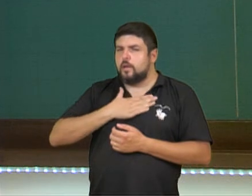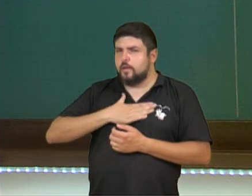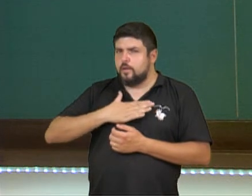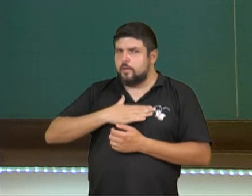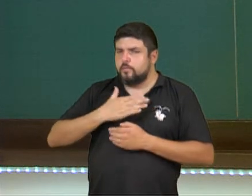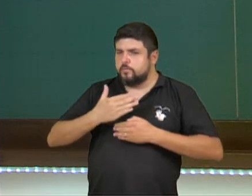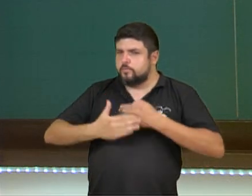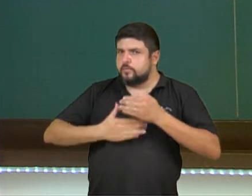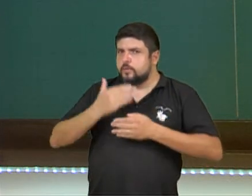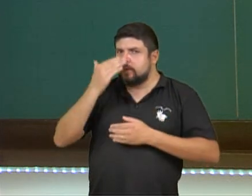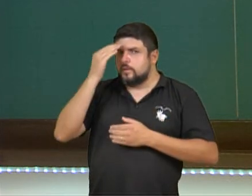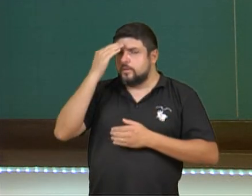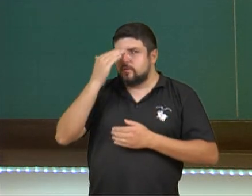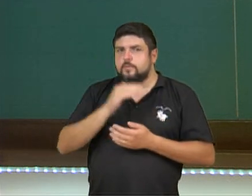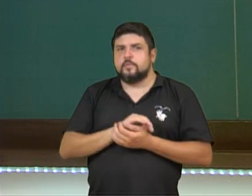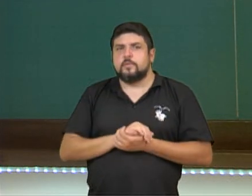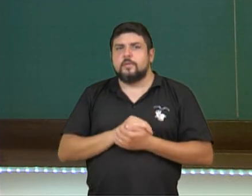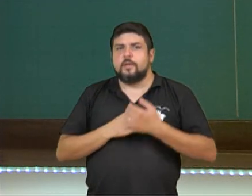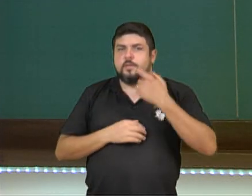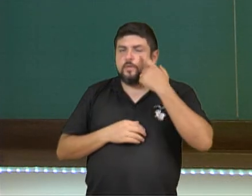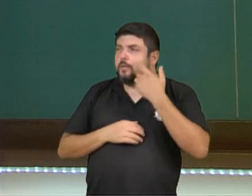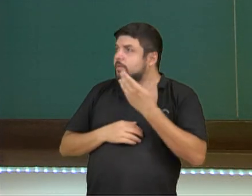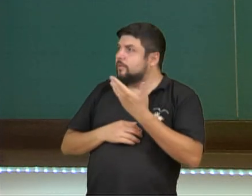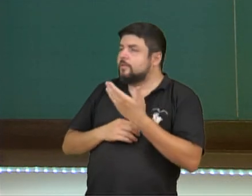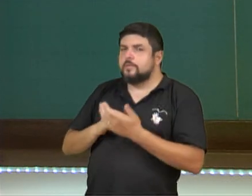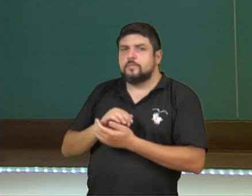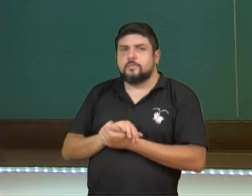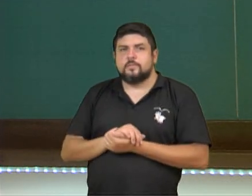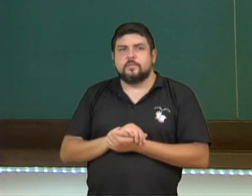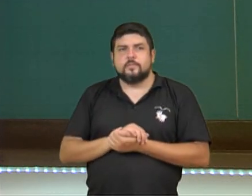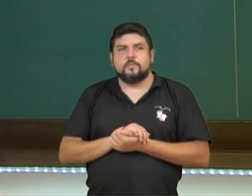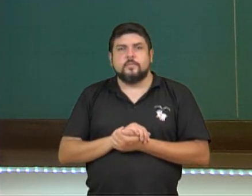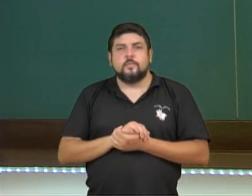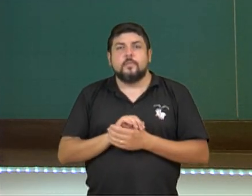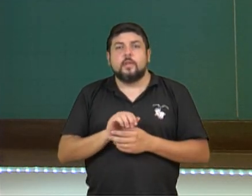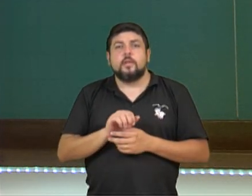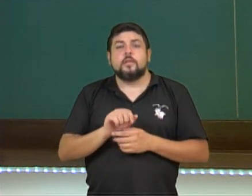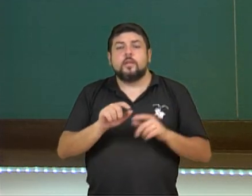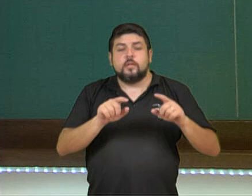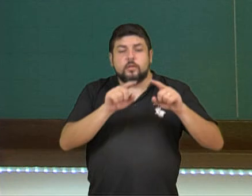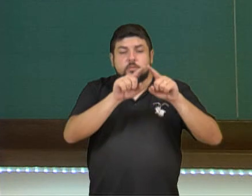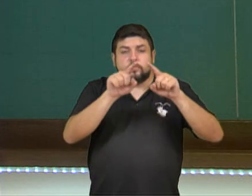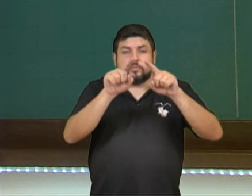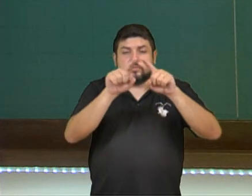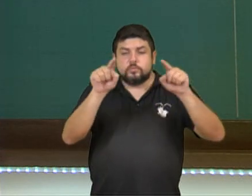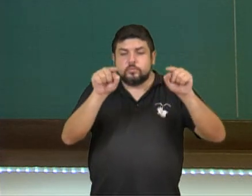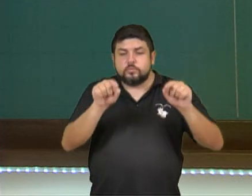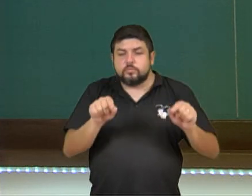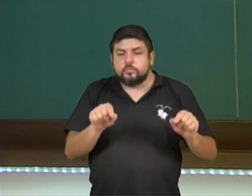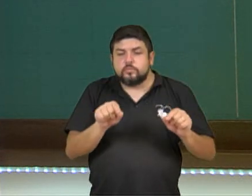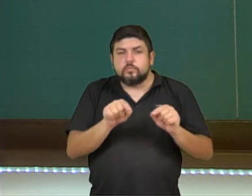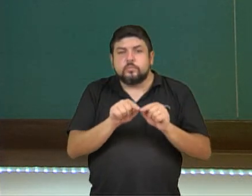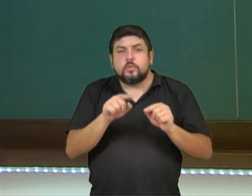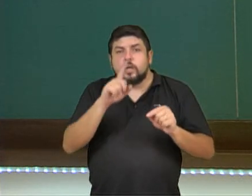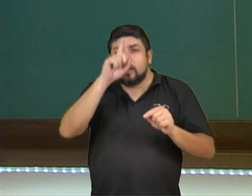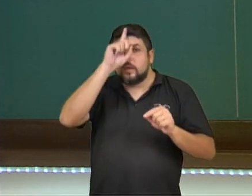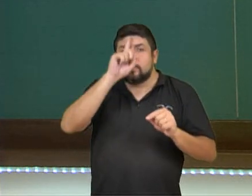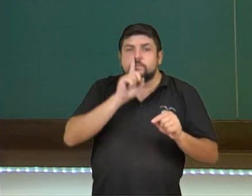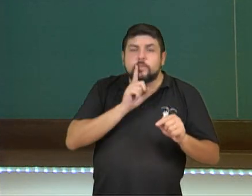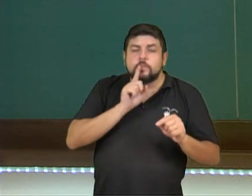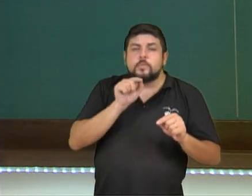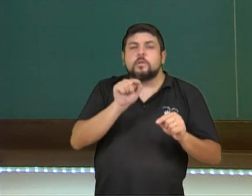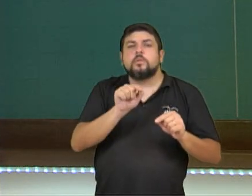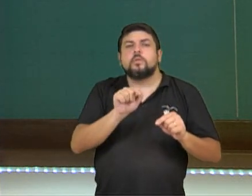isso. Vai nos levar à área do quadrado amarelo. Olha ali, ó. Será possível eu determinar